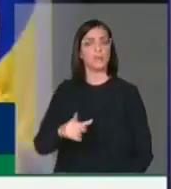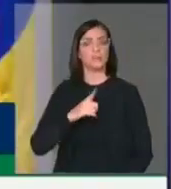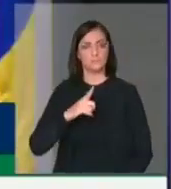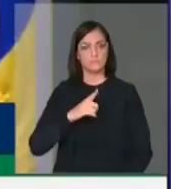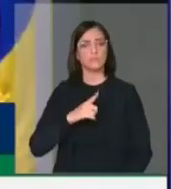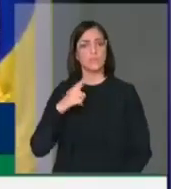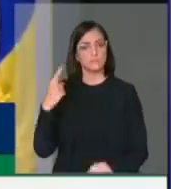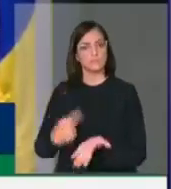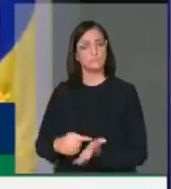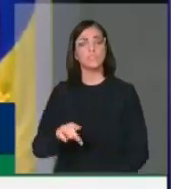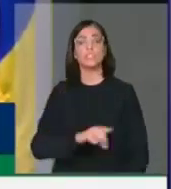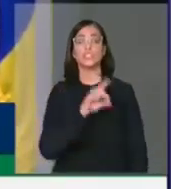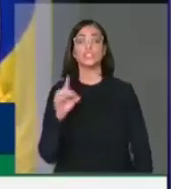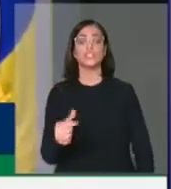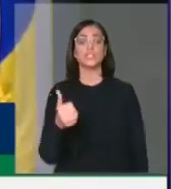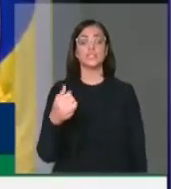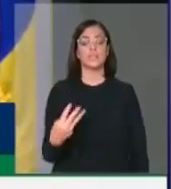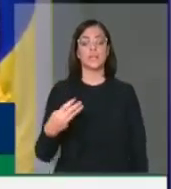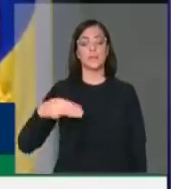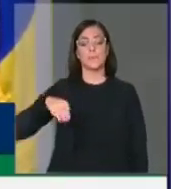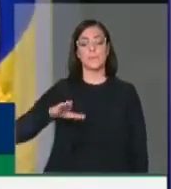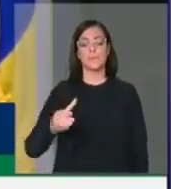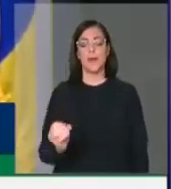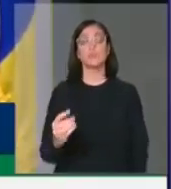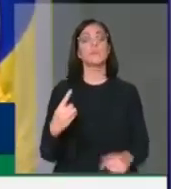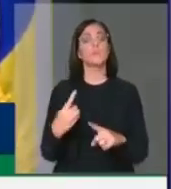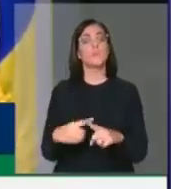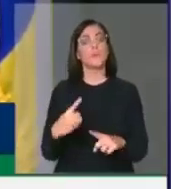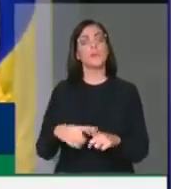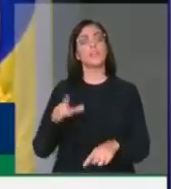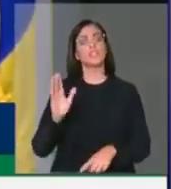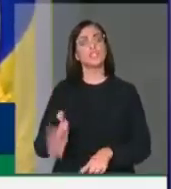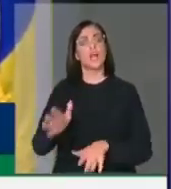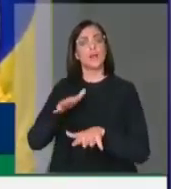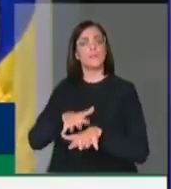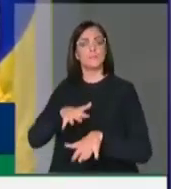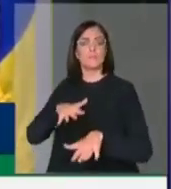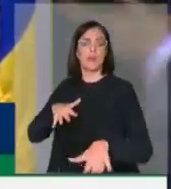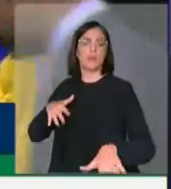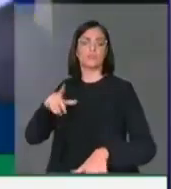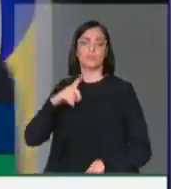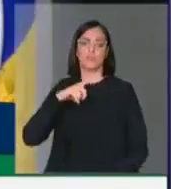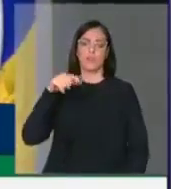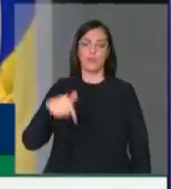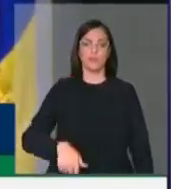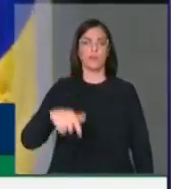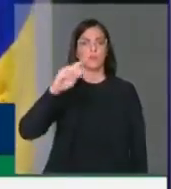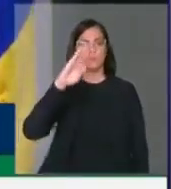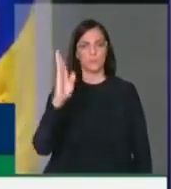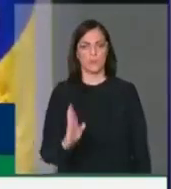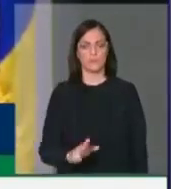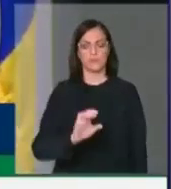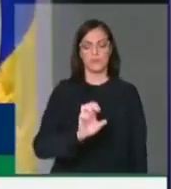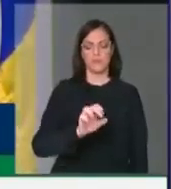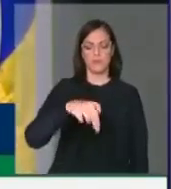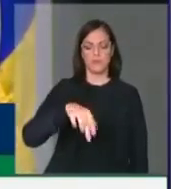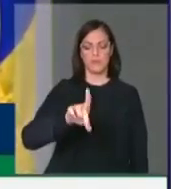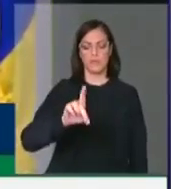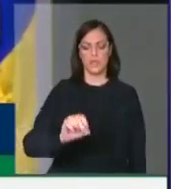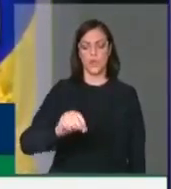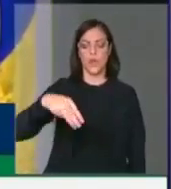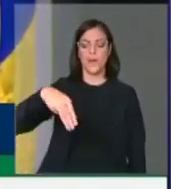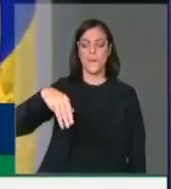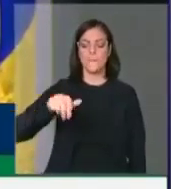foi escolhida por conta da Endomarcha, que já acontece há anos no Brasil. Portanto, a data não